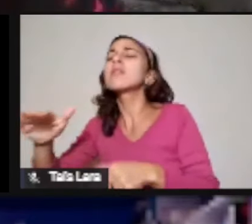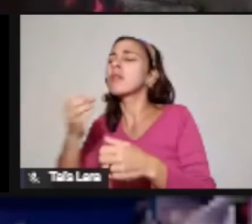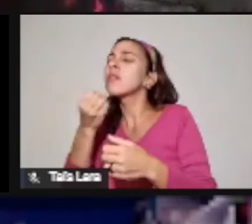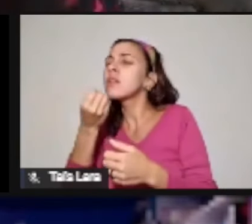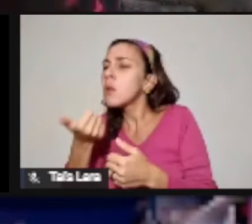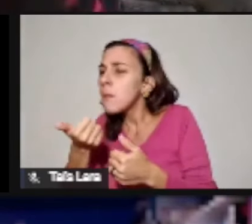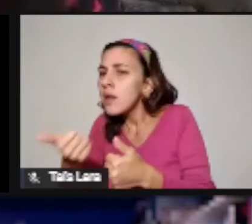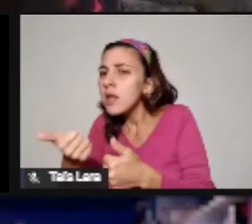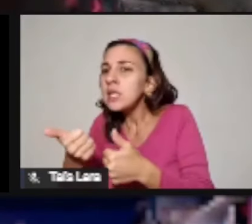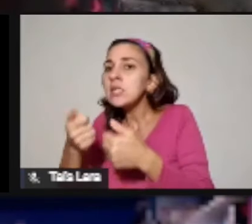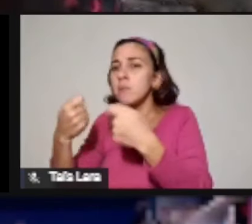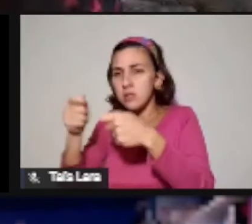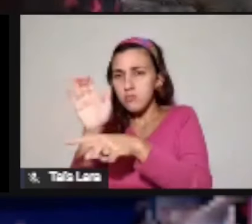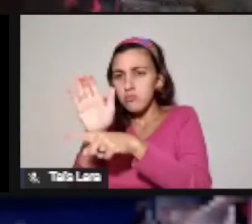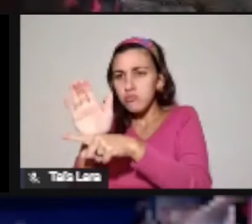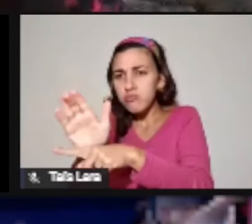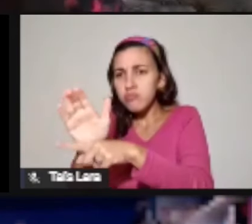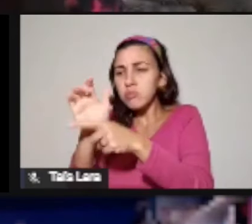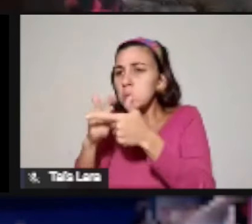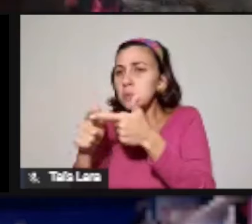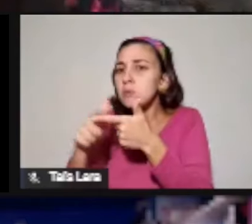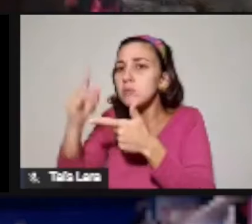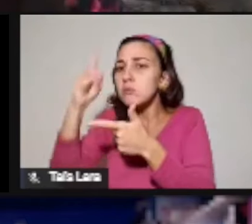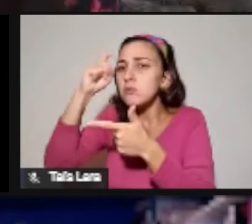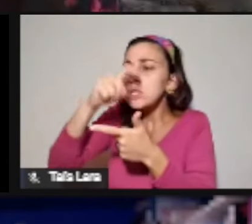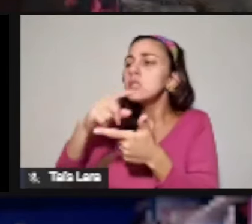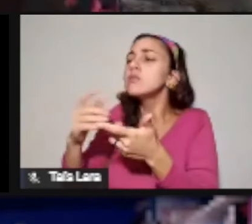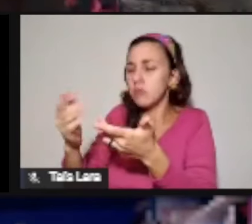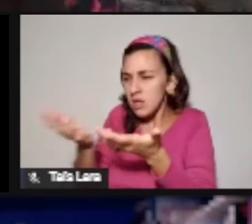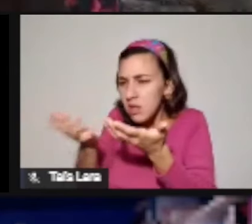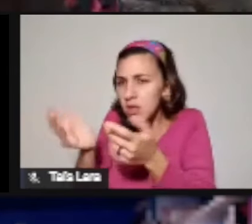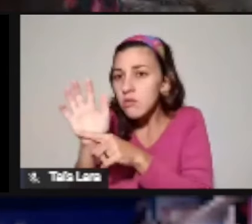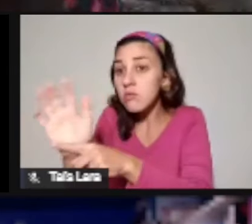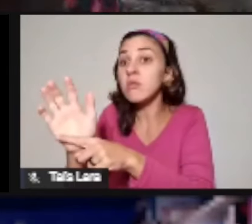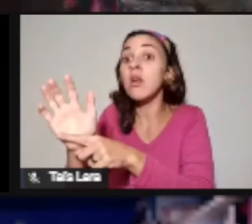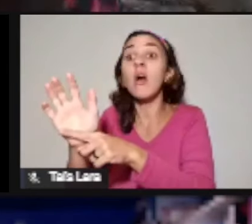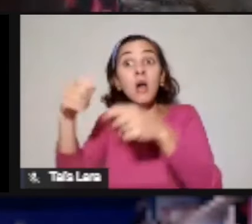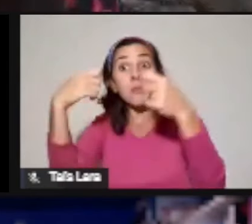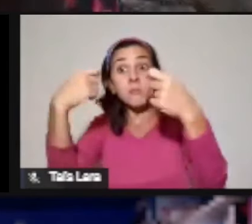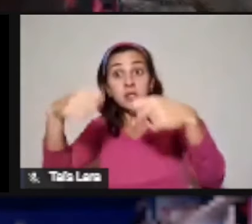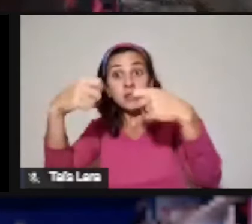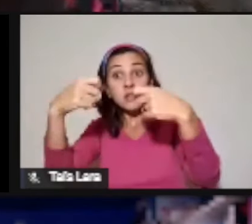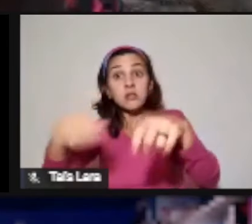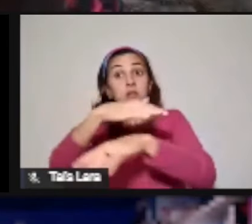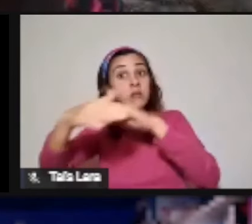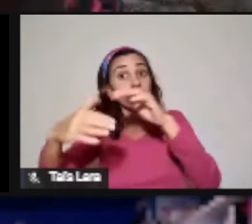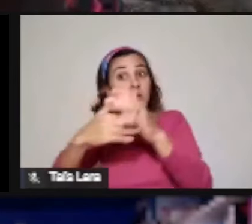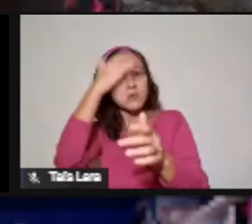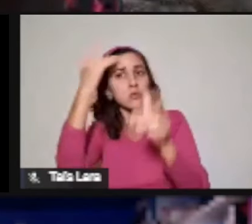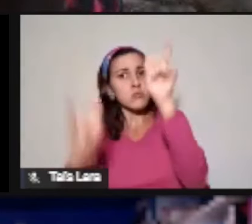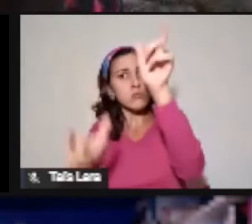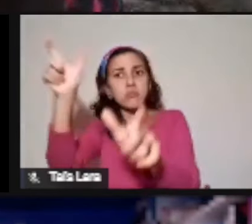fala isso, porque a lei ela não está aí para sair prendendo, assim como fazer as denúncias num Disque 100, não é para denunciei, cara, vamos prender